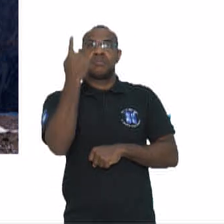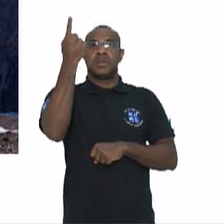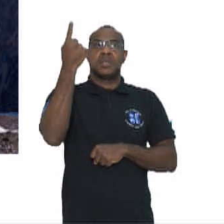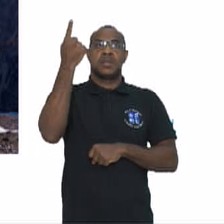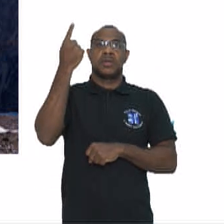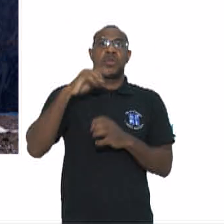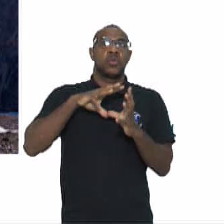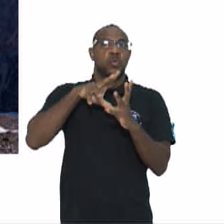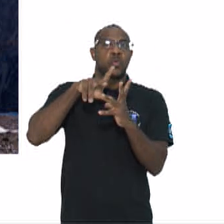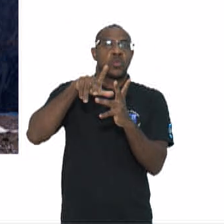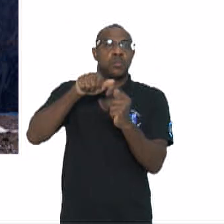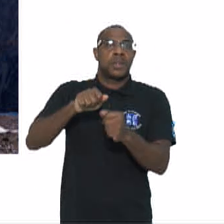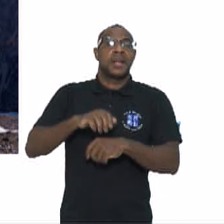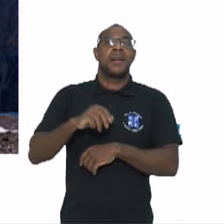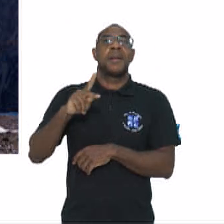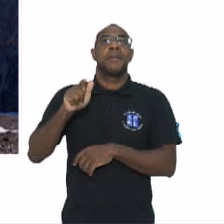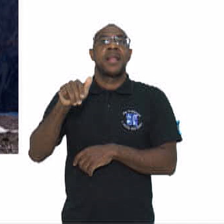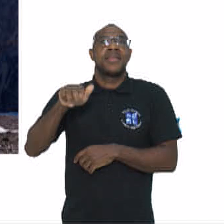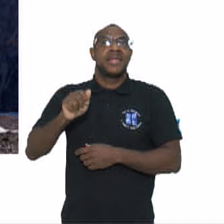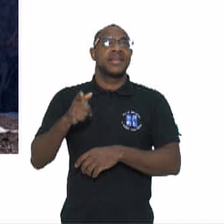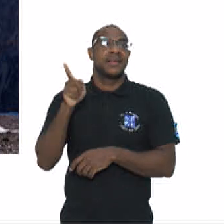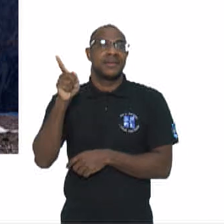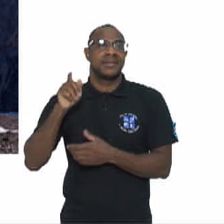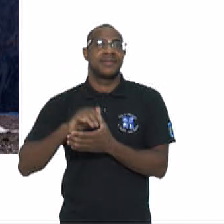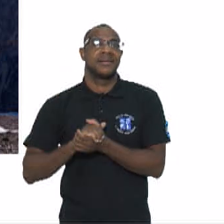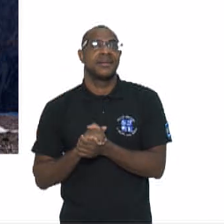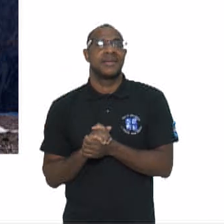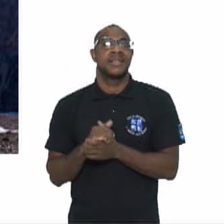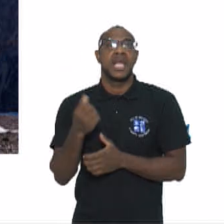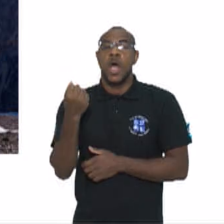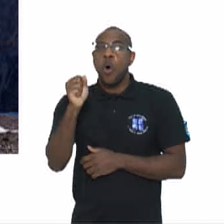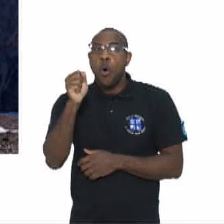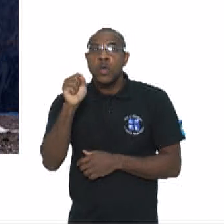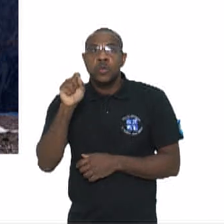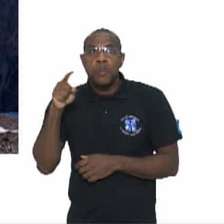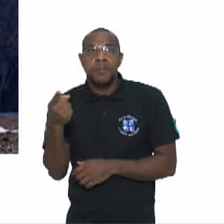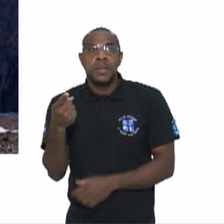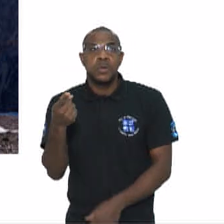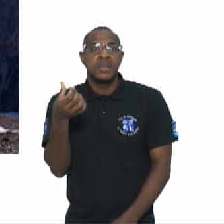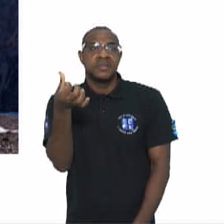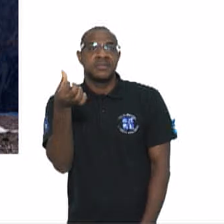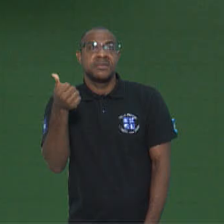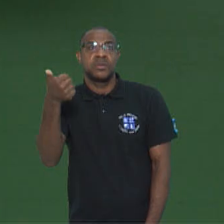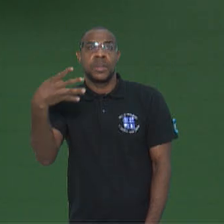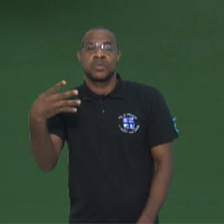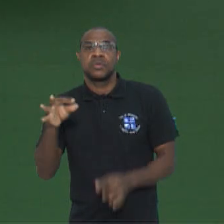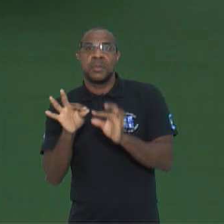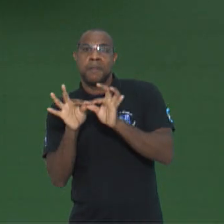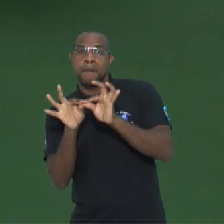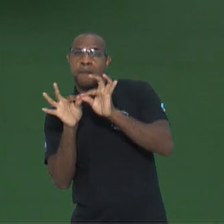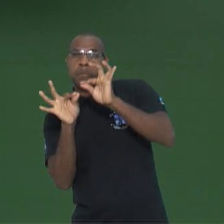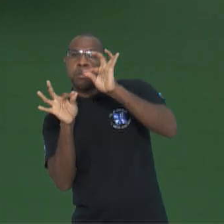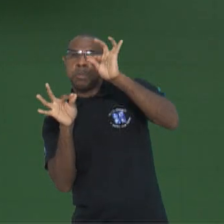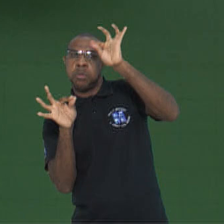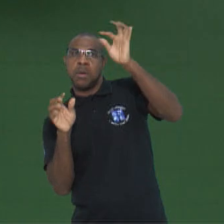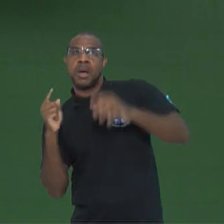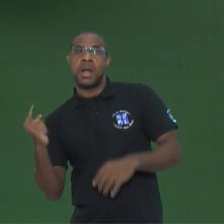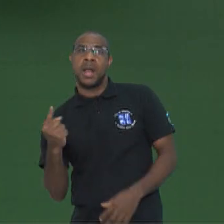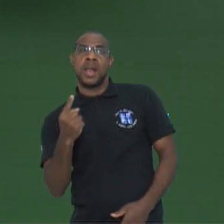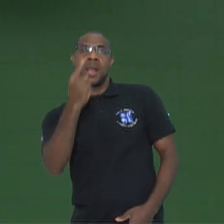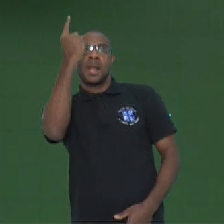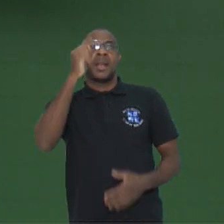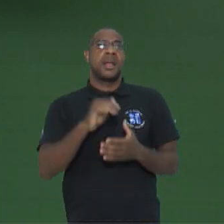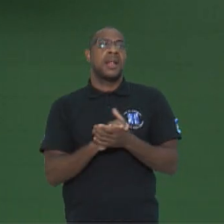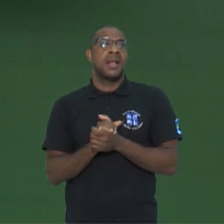e considerada a montanha mais difícil de ser conquistada. E aqui tem a foto da Karina Oliani, ela foi a primeira